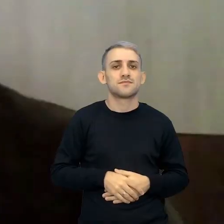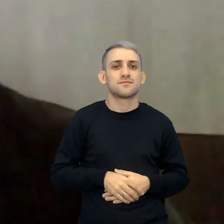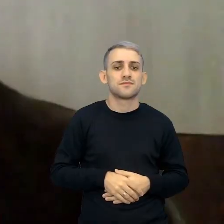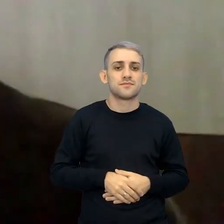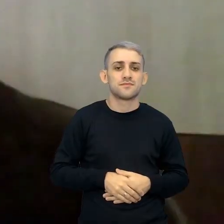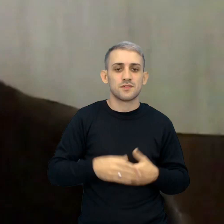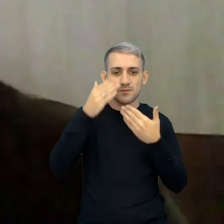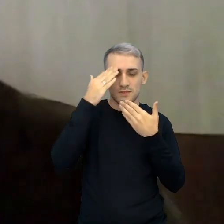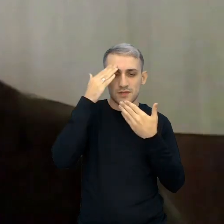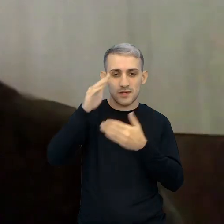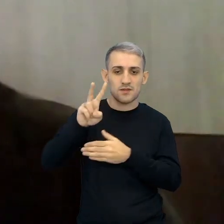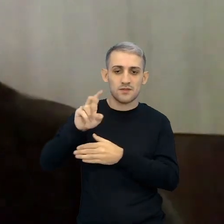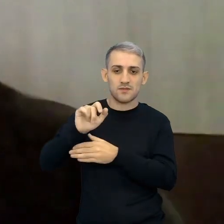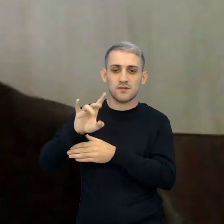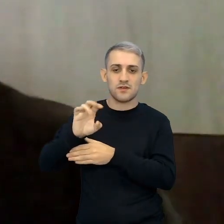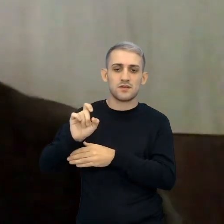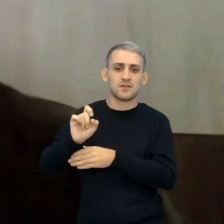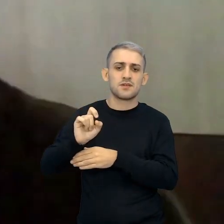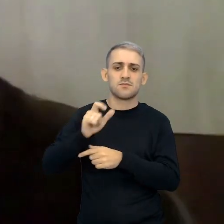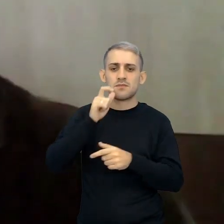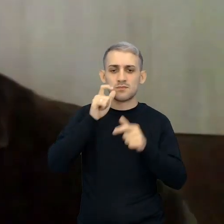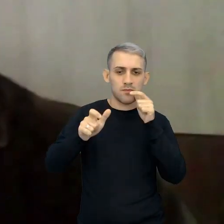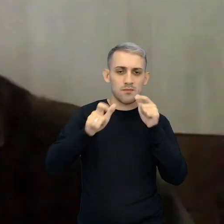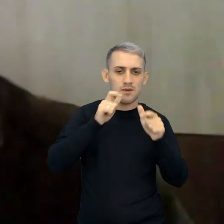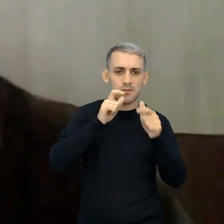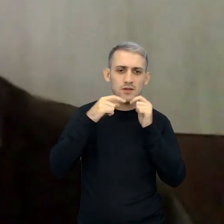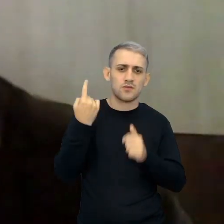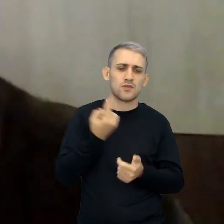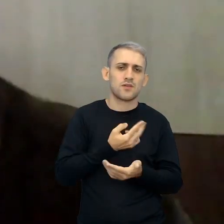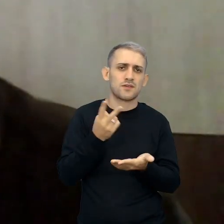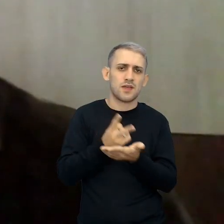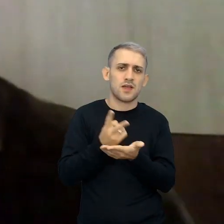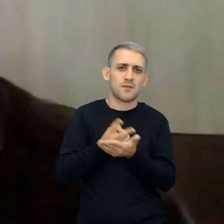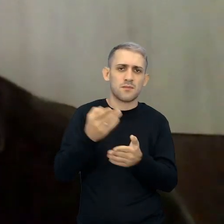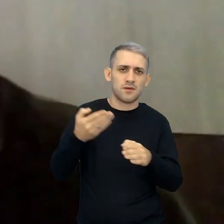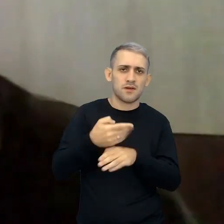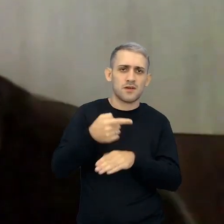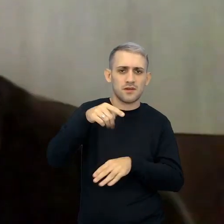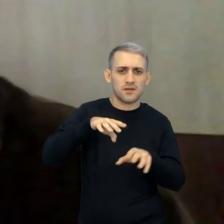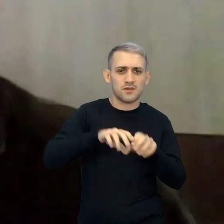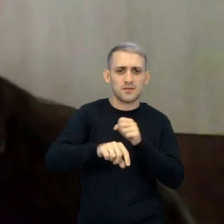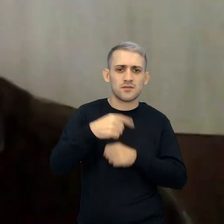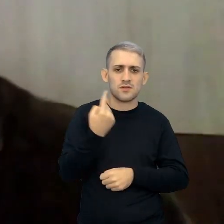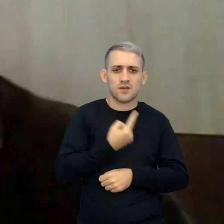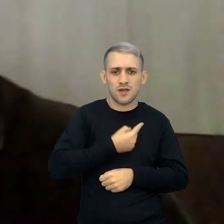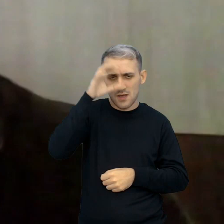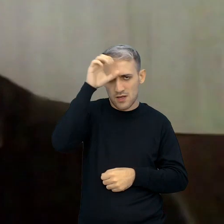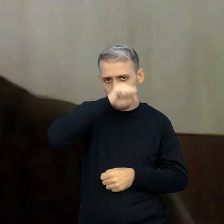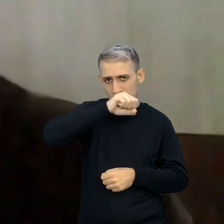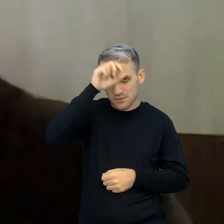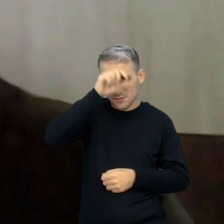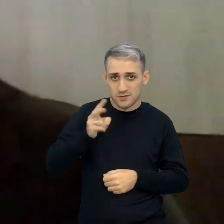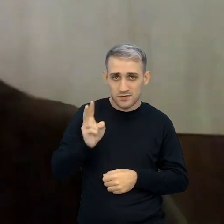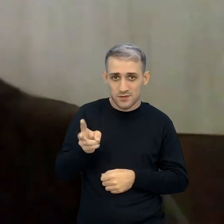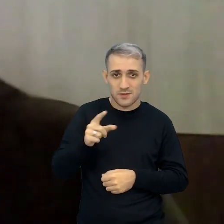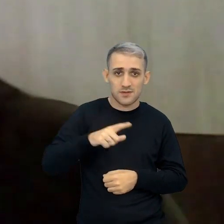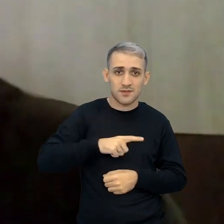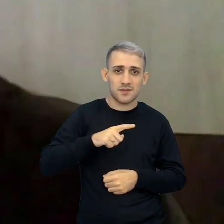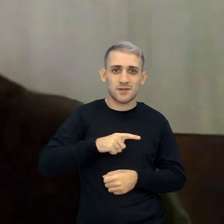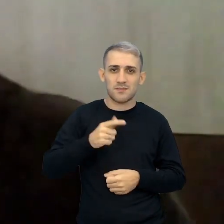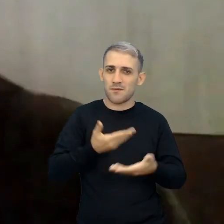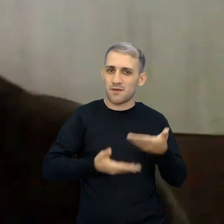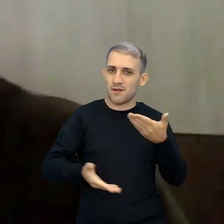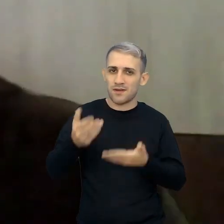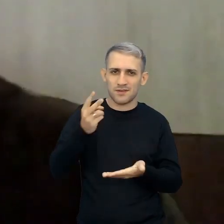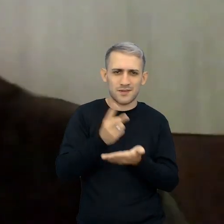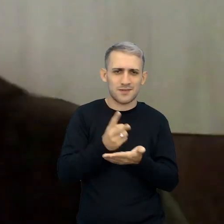Obrigado, Valdir, pelas palavras. Eu acho que cada vez que nós participamos de uma formação dessa, sempre a gente aprende, sempre a gente sai com mais embasamento teórico.